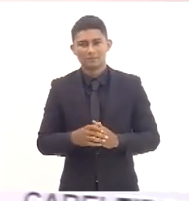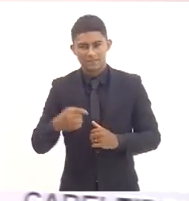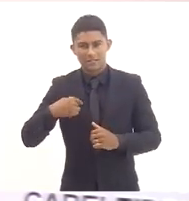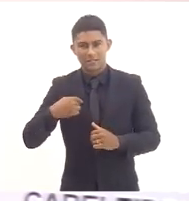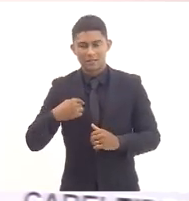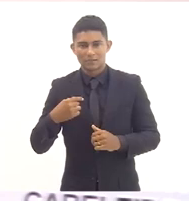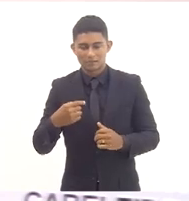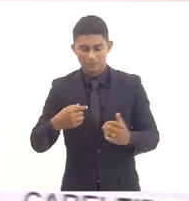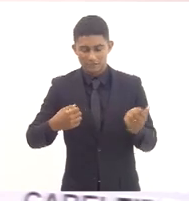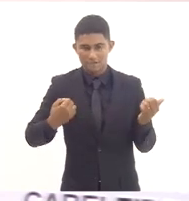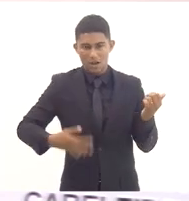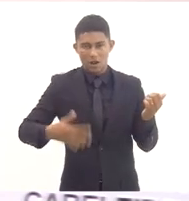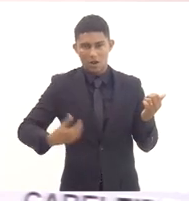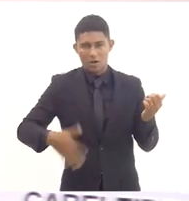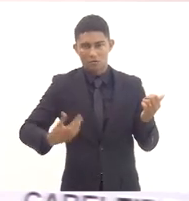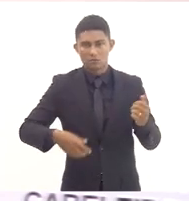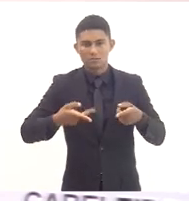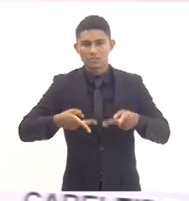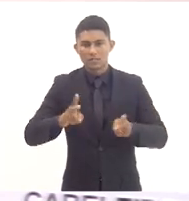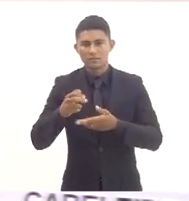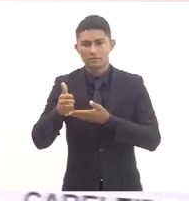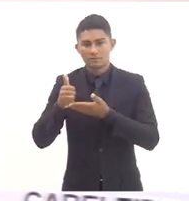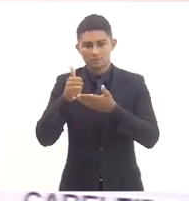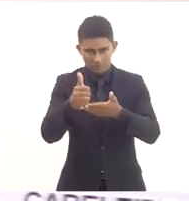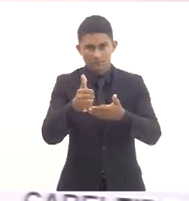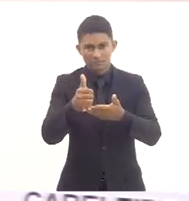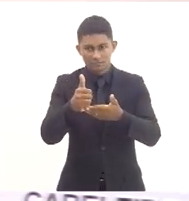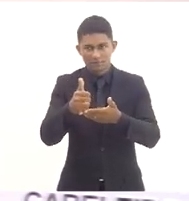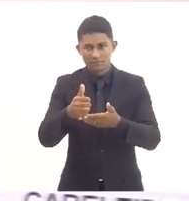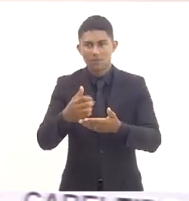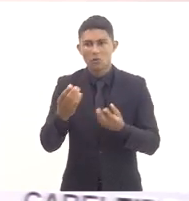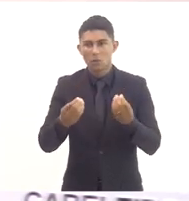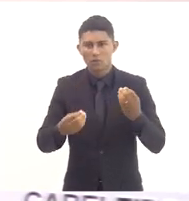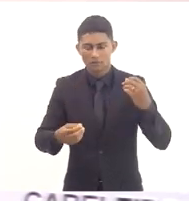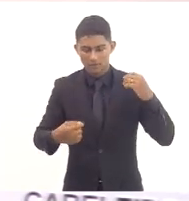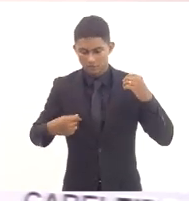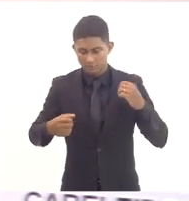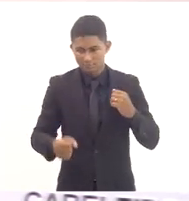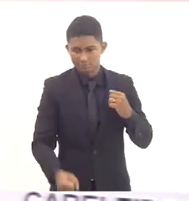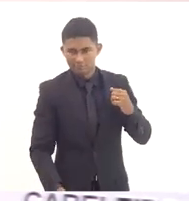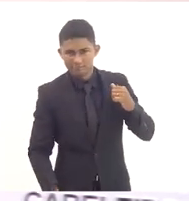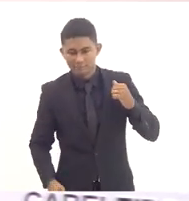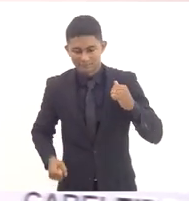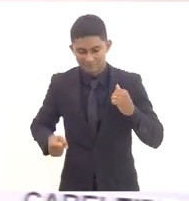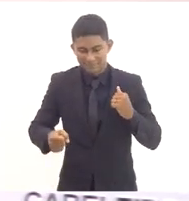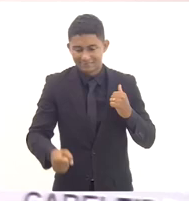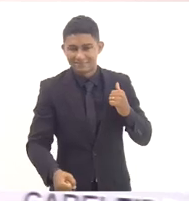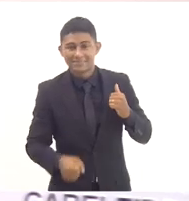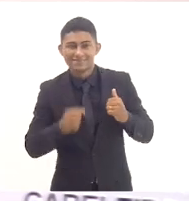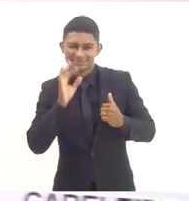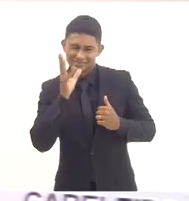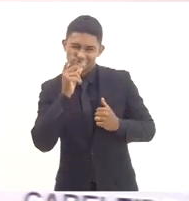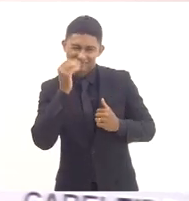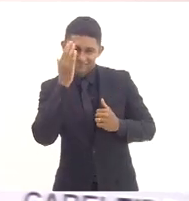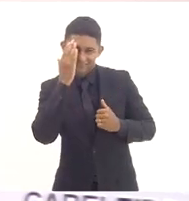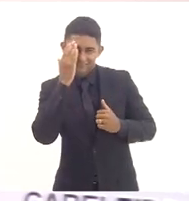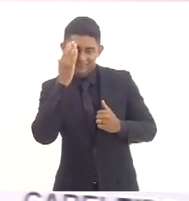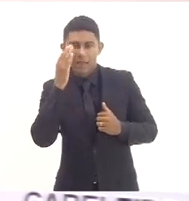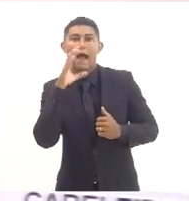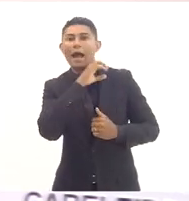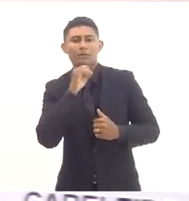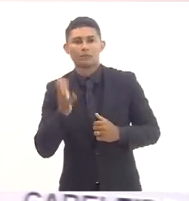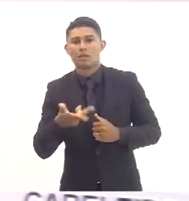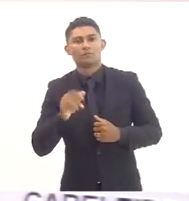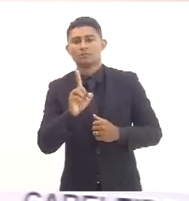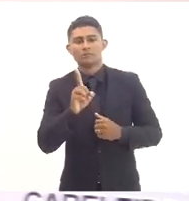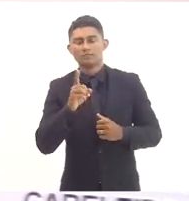carrega o violão assim e é muito interessante às vezes eu carrego violão realmente de muletas carregando violão eu levo um tempo né e é